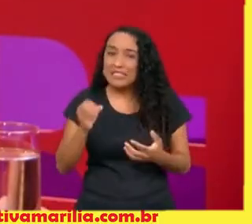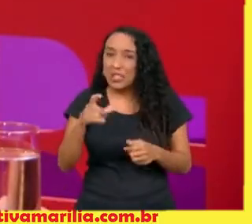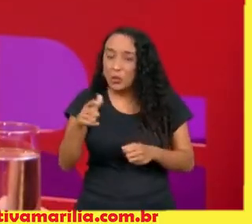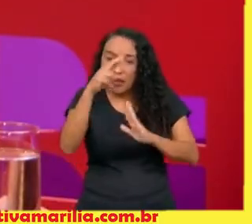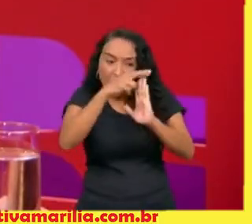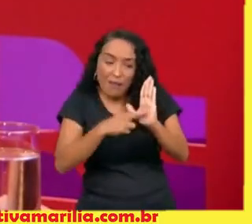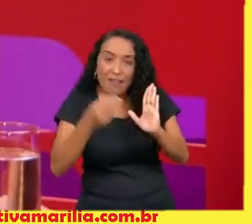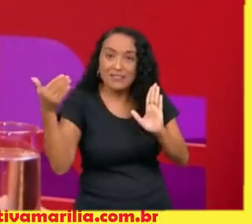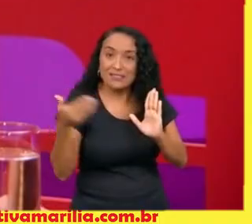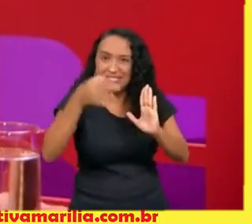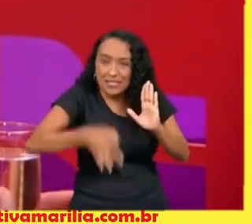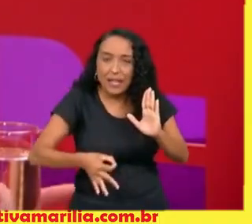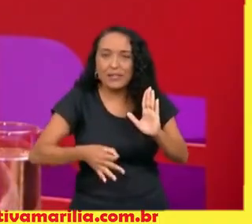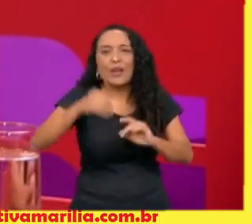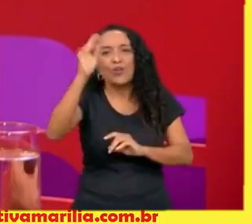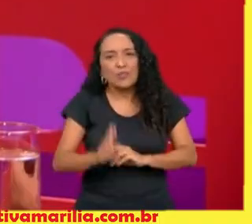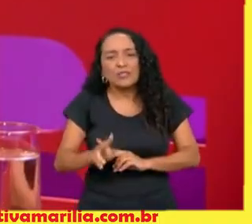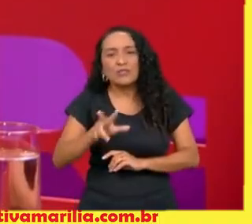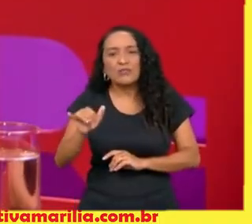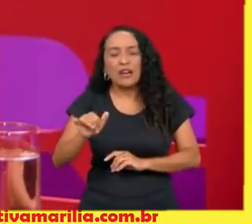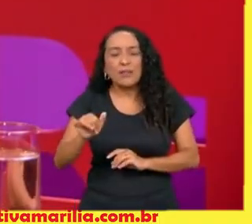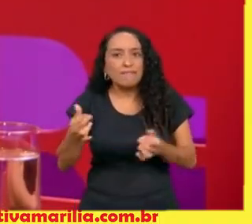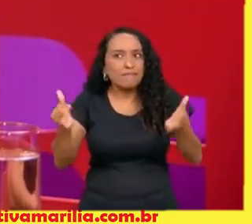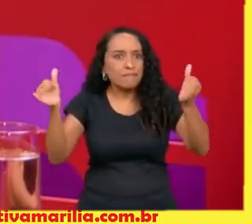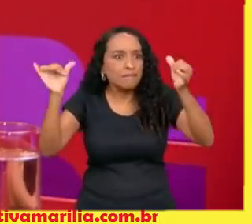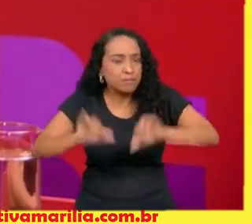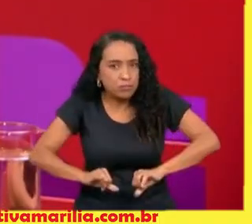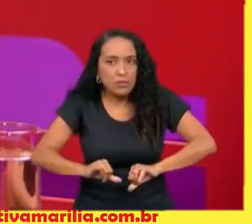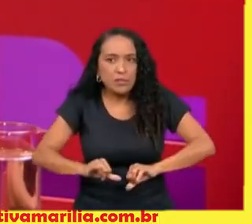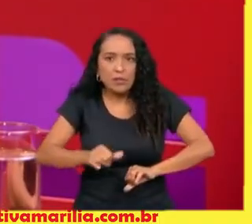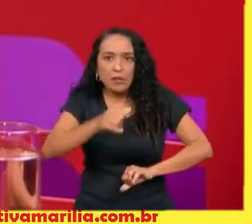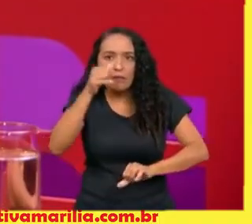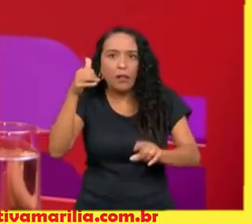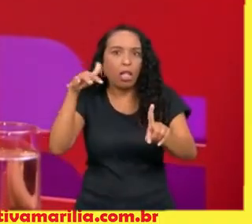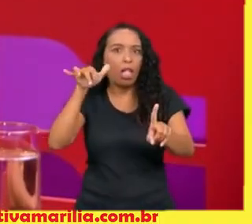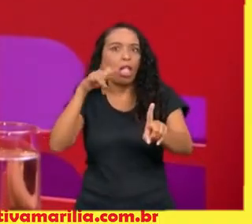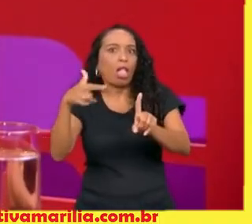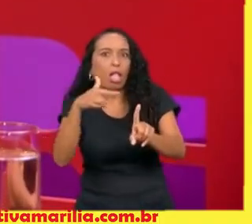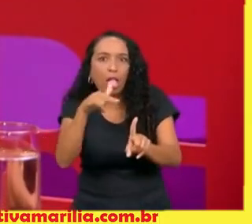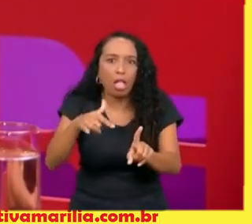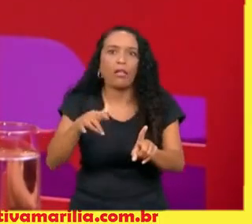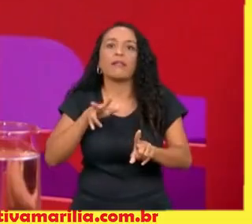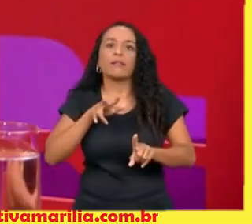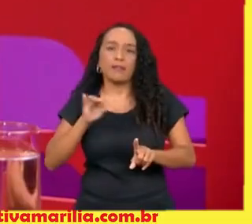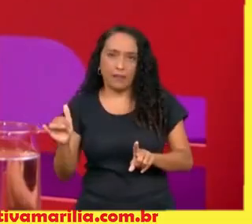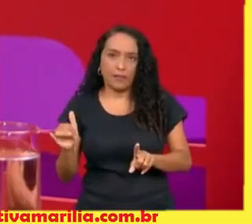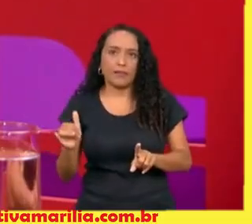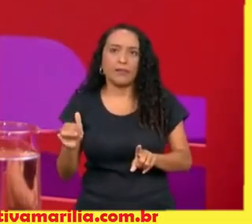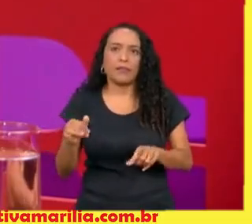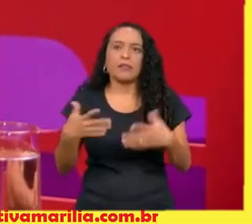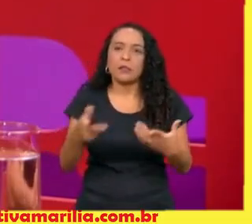regulamentação, o Brasil vai ficar mais psicopático. Mas, assim, eu não gostei de você, eu tenho